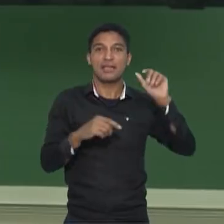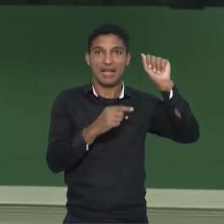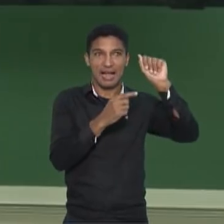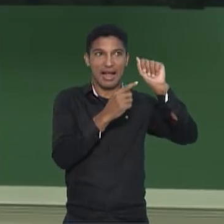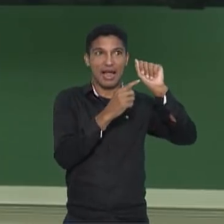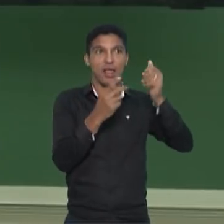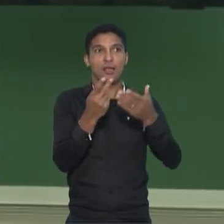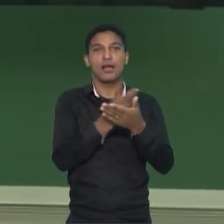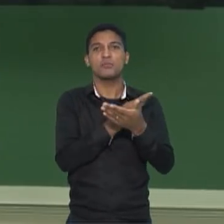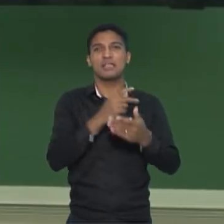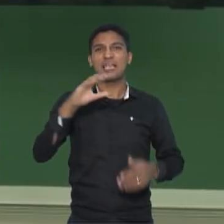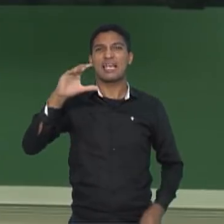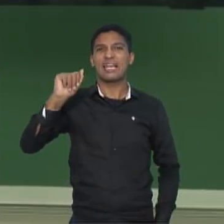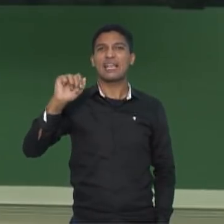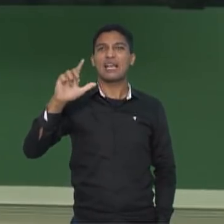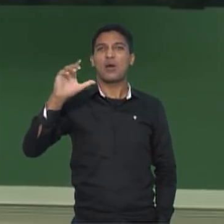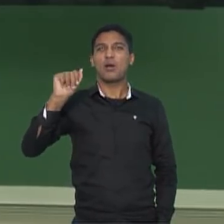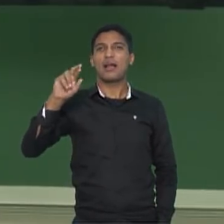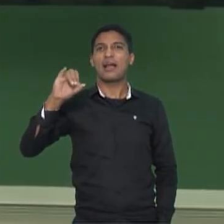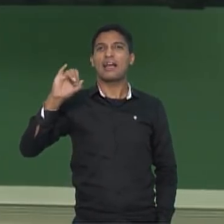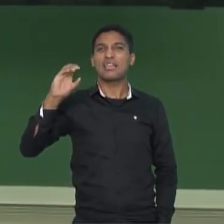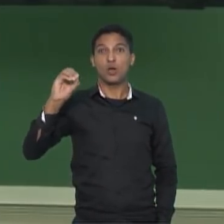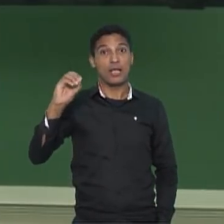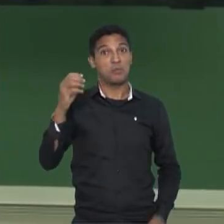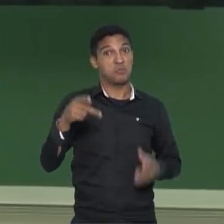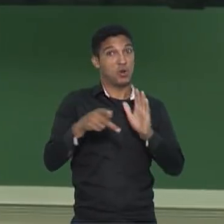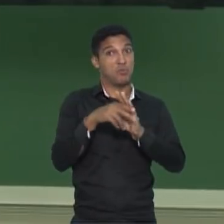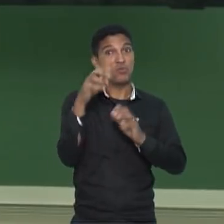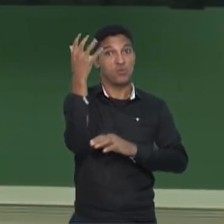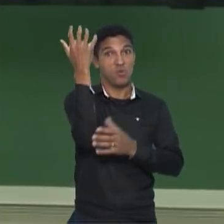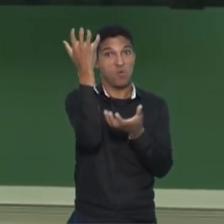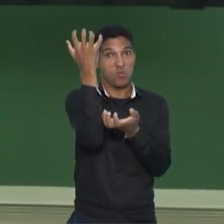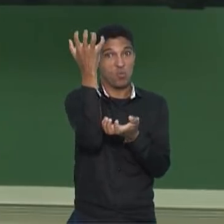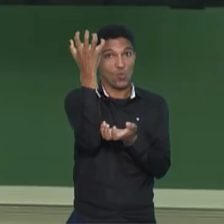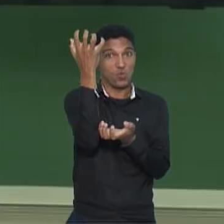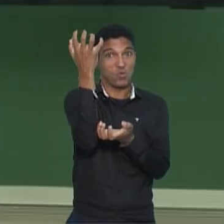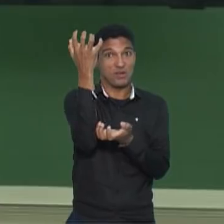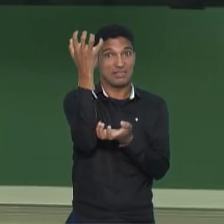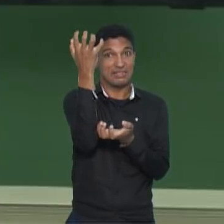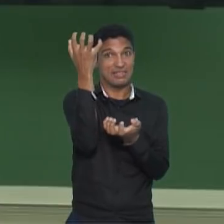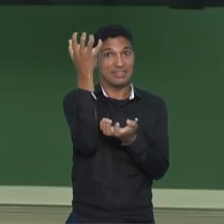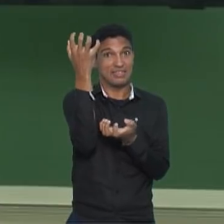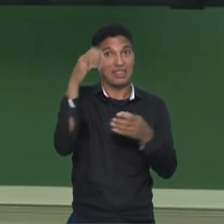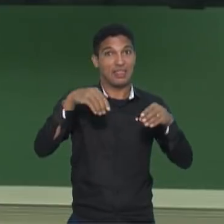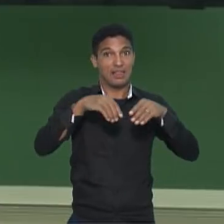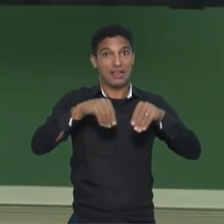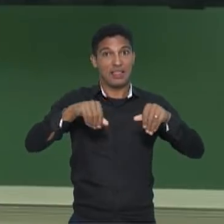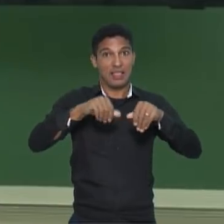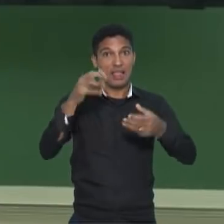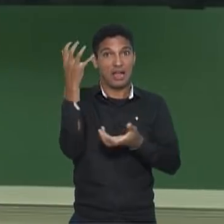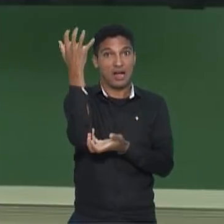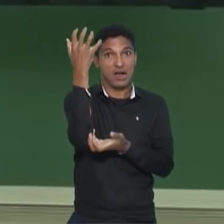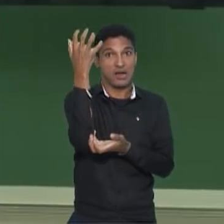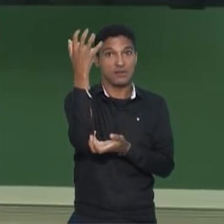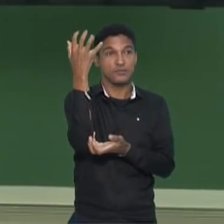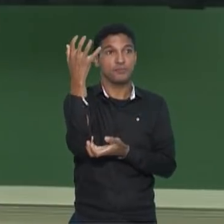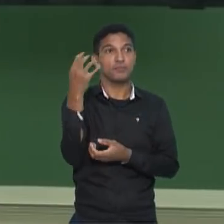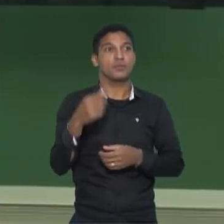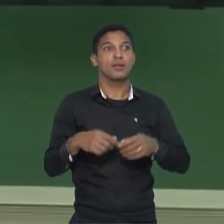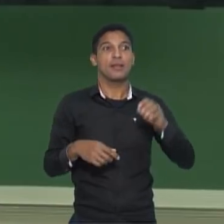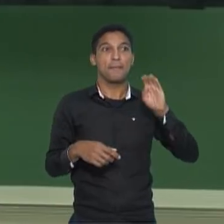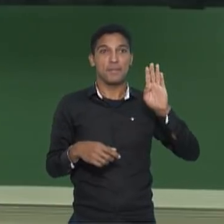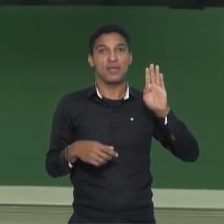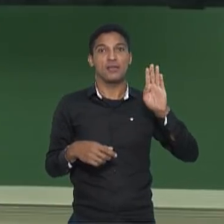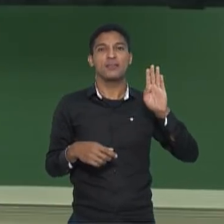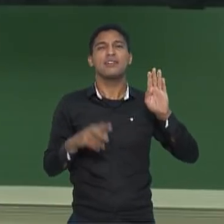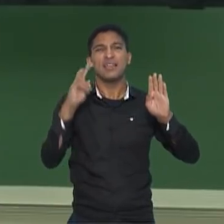era formado por pedregulhos? Então, não tem a ver. A letra B, argiloso. Não